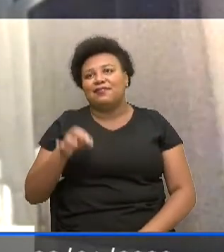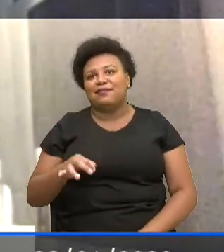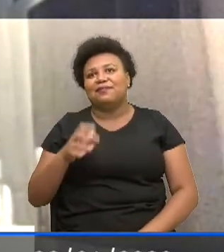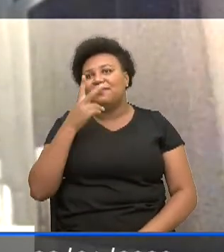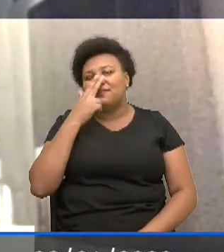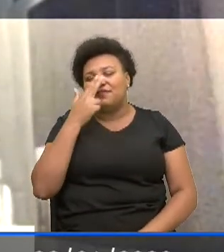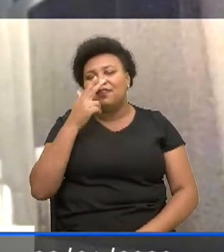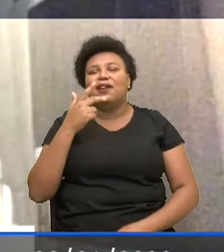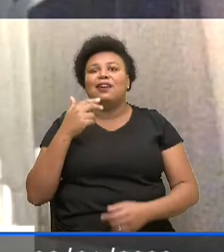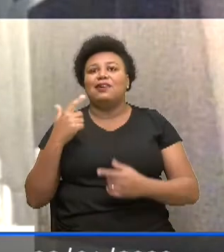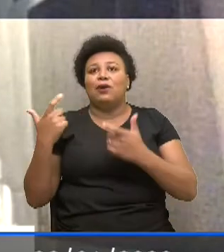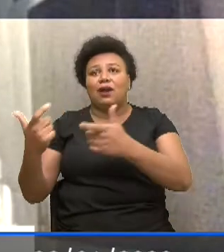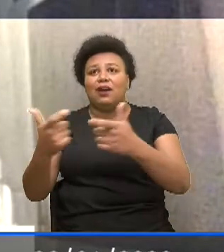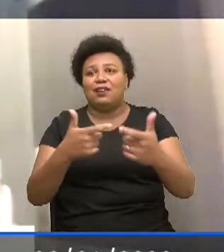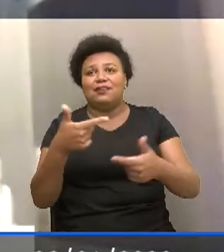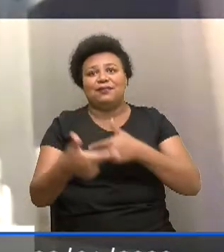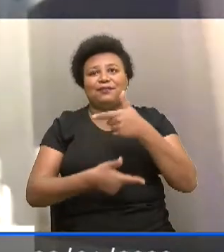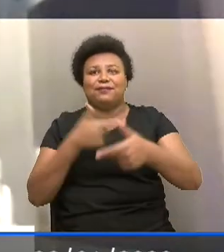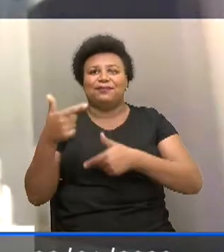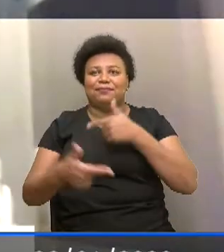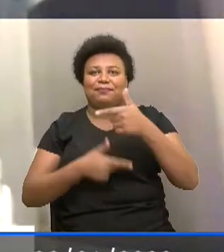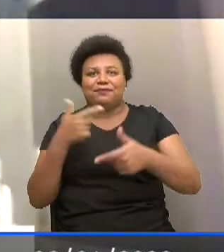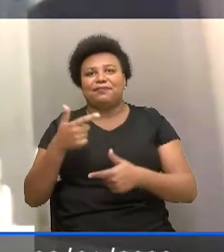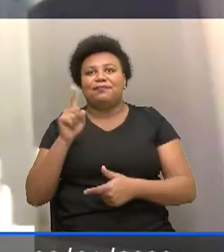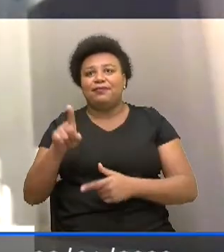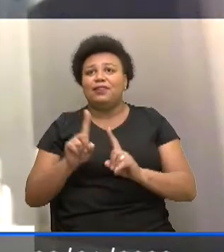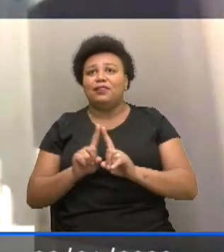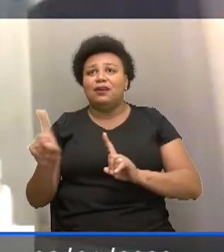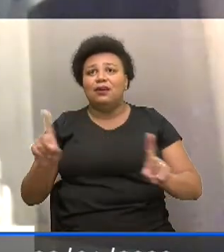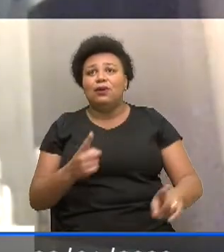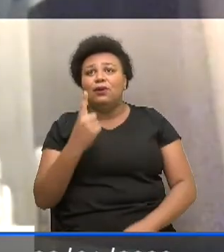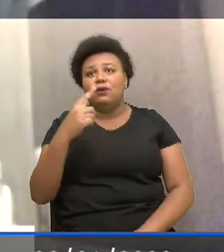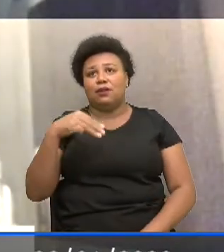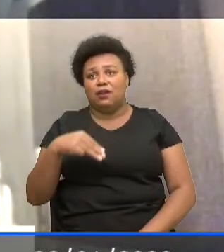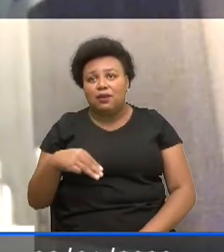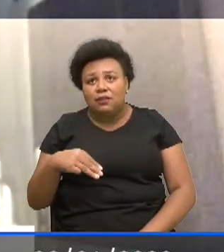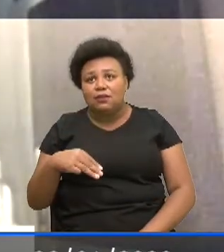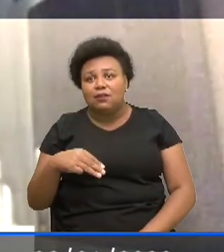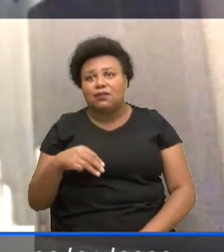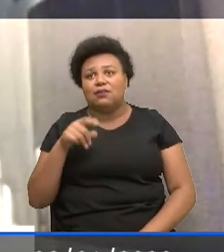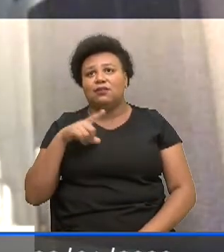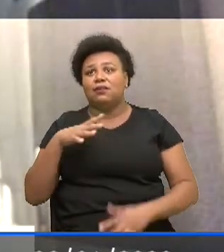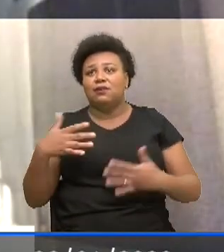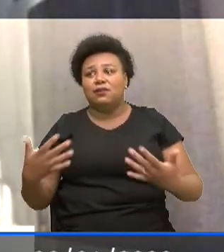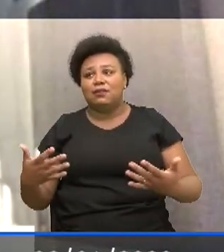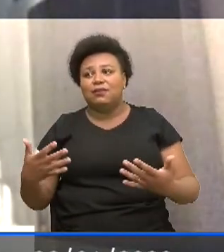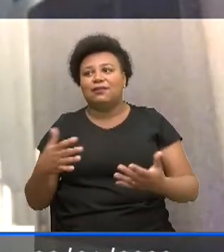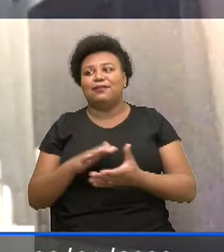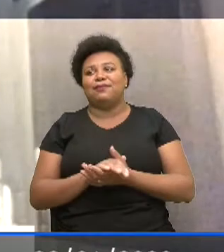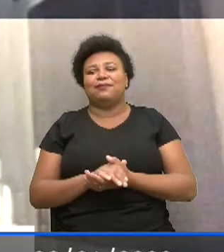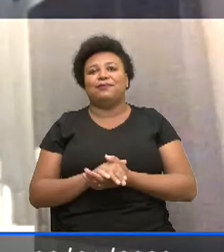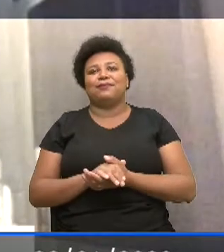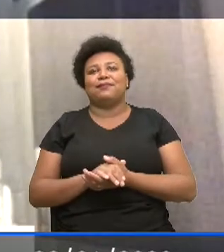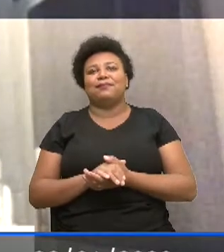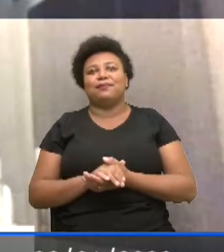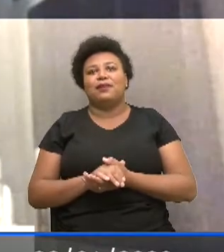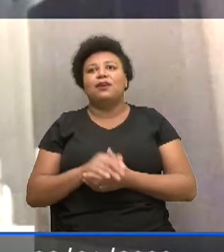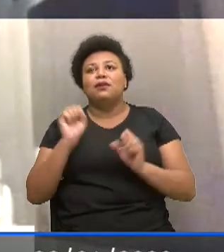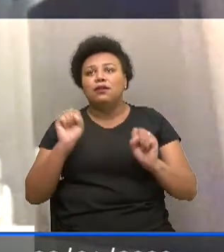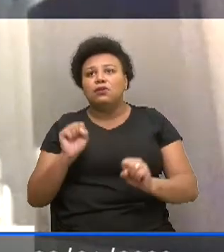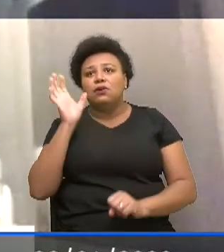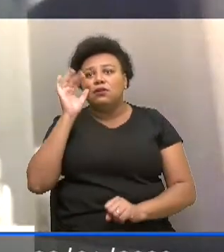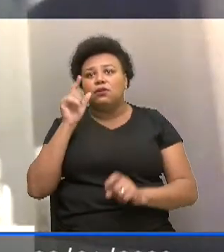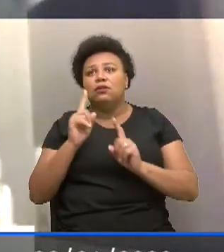físicos entre os postos de trabalho, o distanciamento de 1 metro estaria, então, possibilitado de não ser